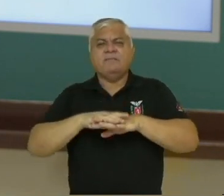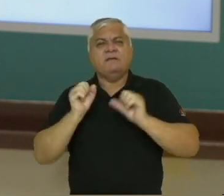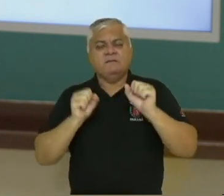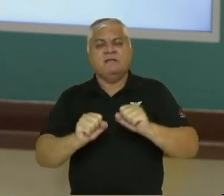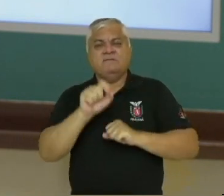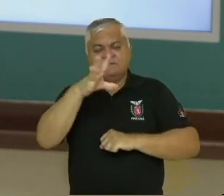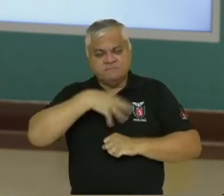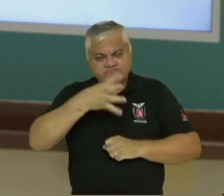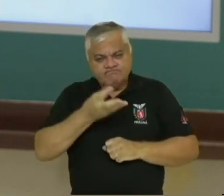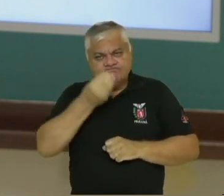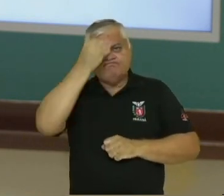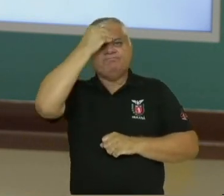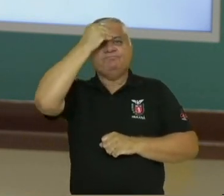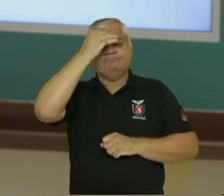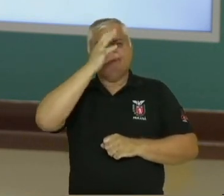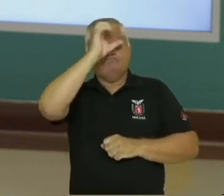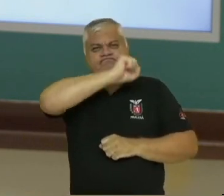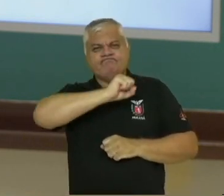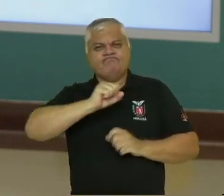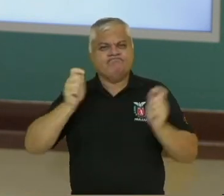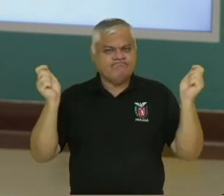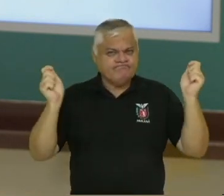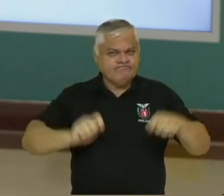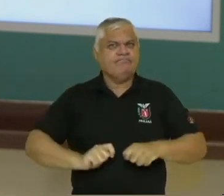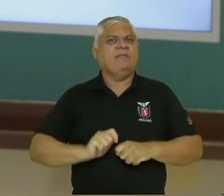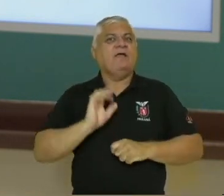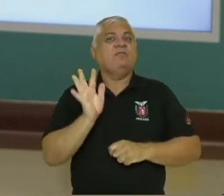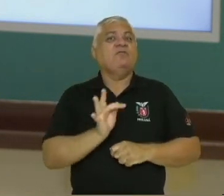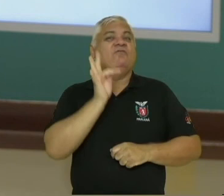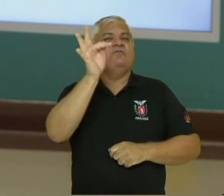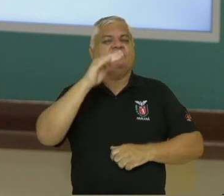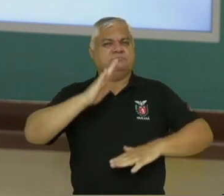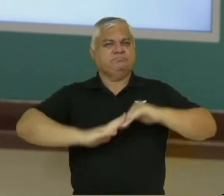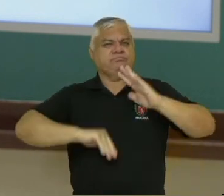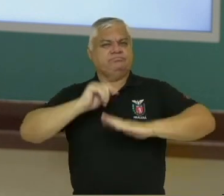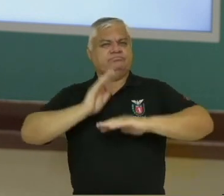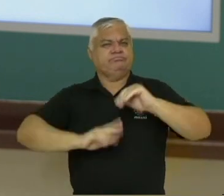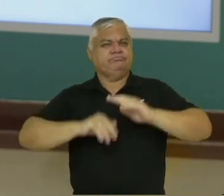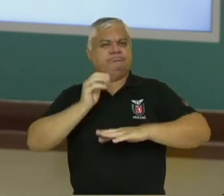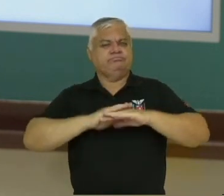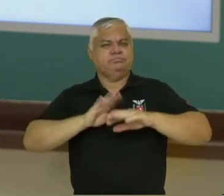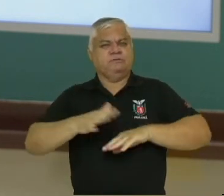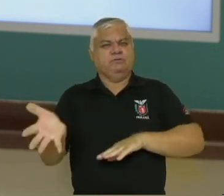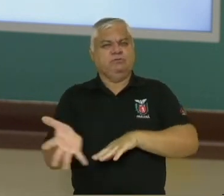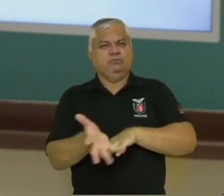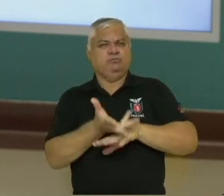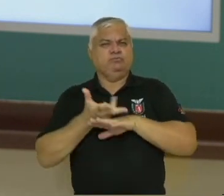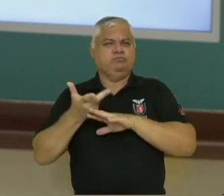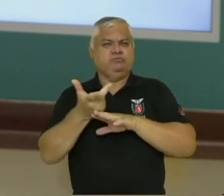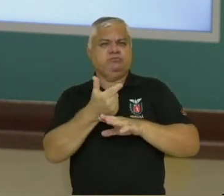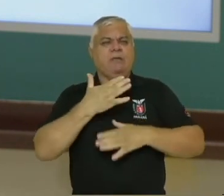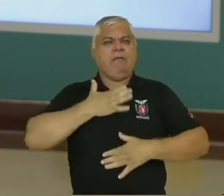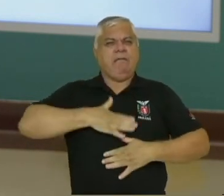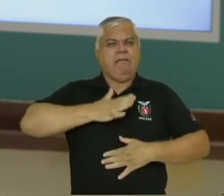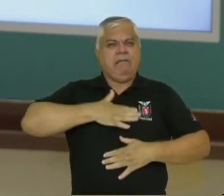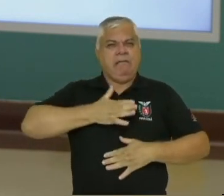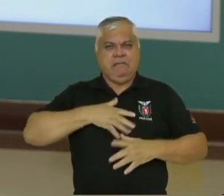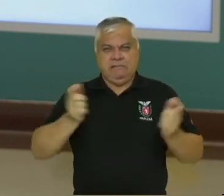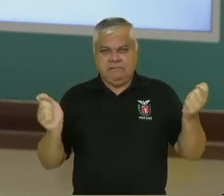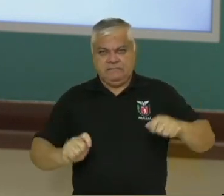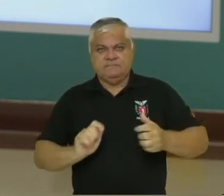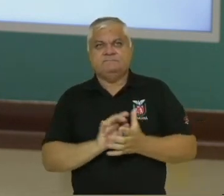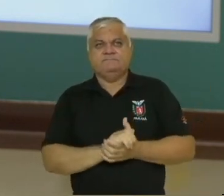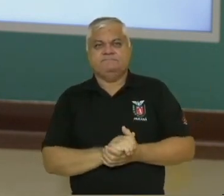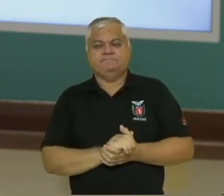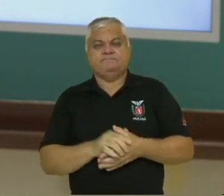tenho certeza que vocês vão ser, nos próximos conteúdos, vão estar muito mais afiados e muito mais tranquilos para estes, ok?